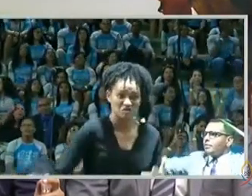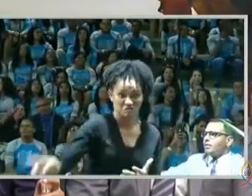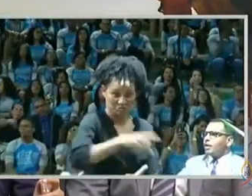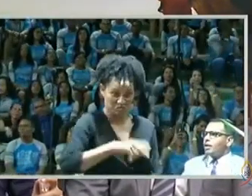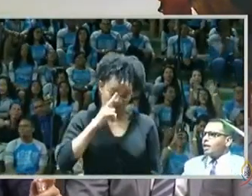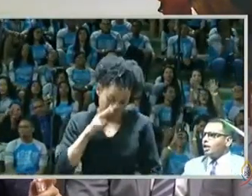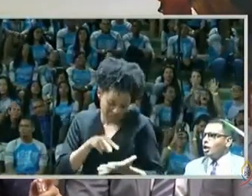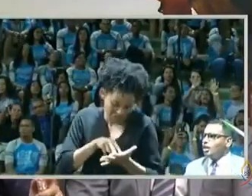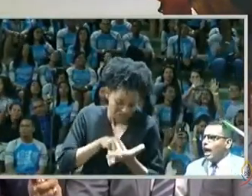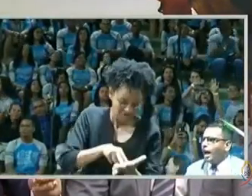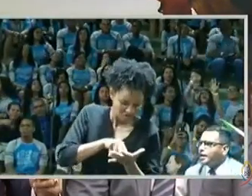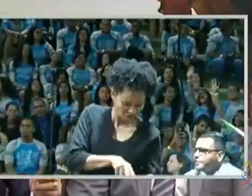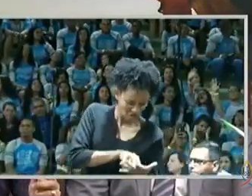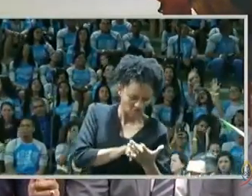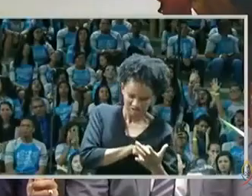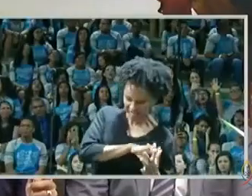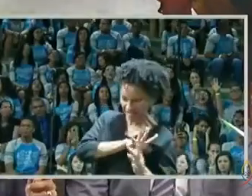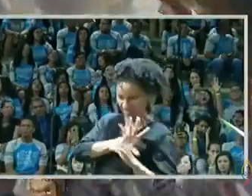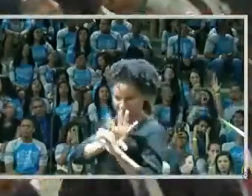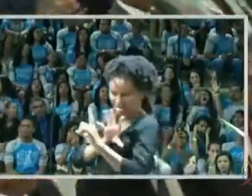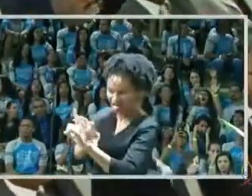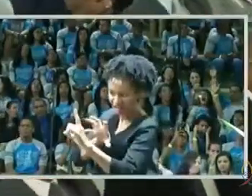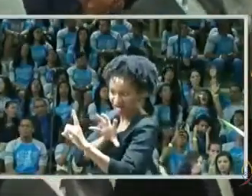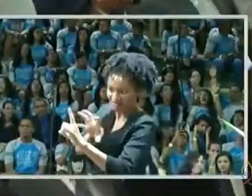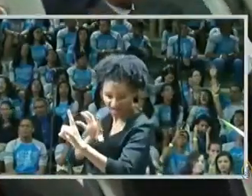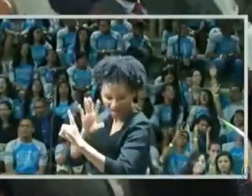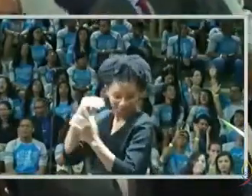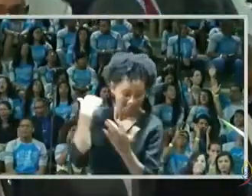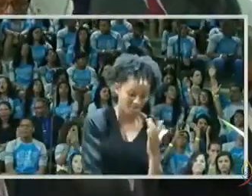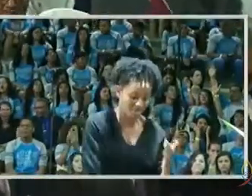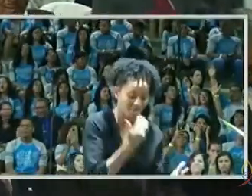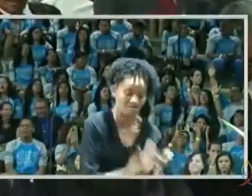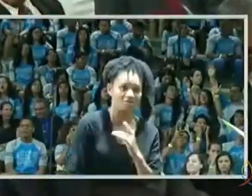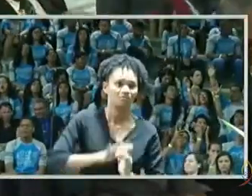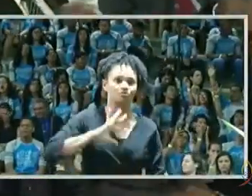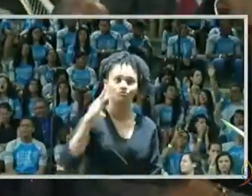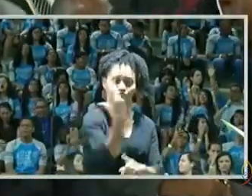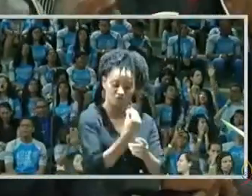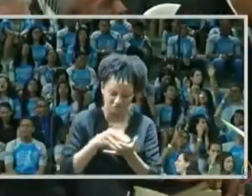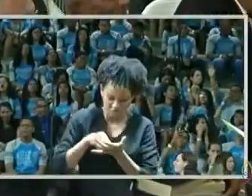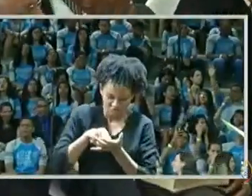prevalecerão contra a igreja do Deus